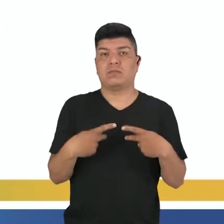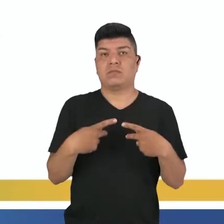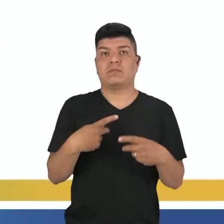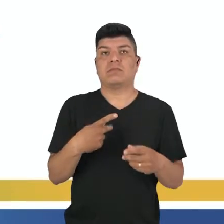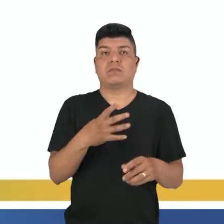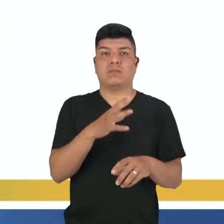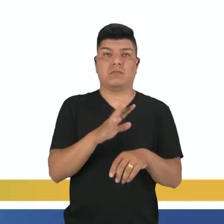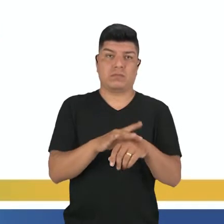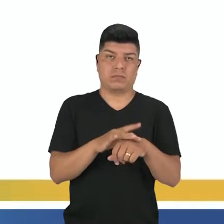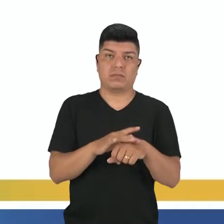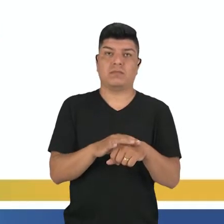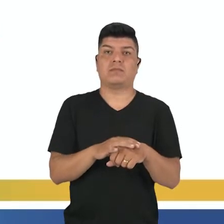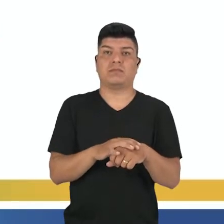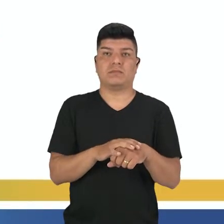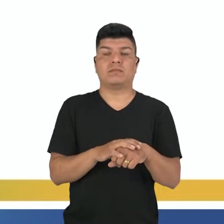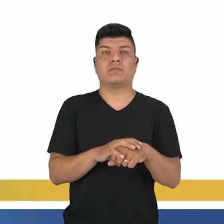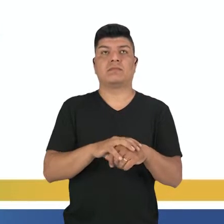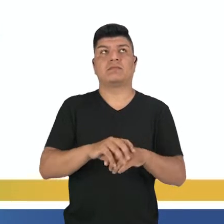ficar doente,